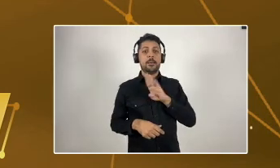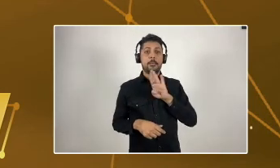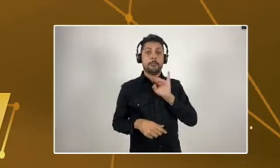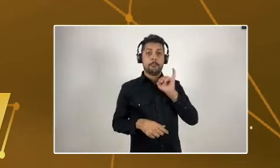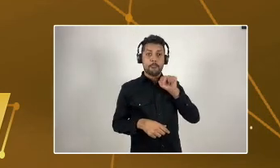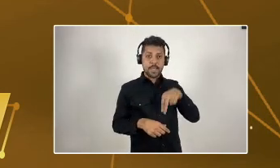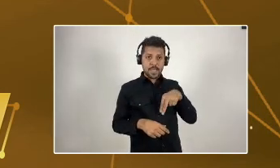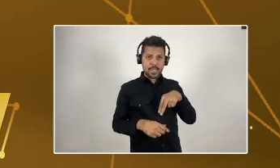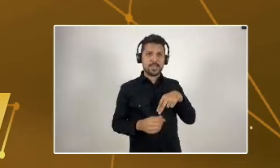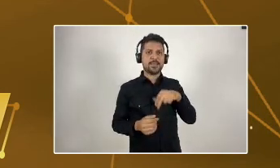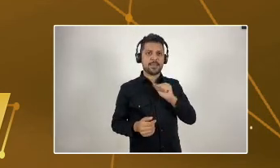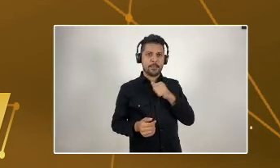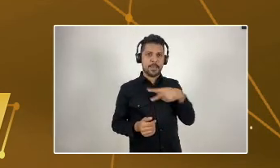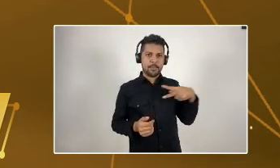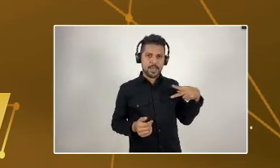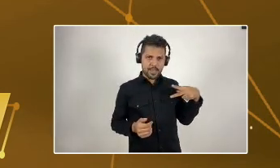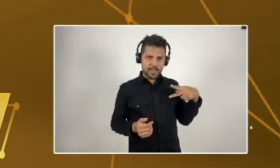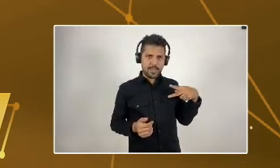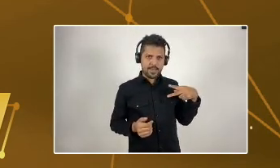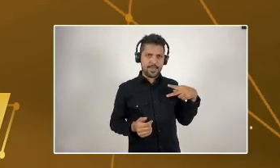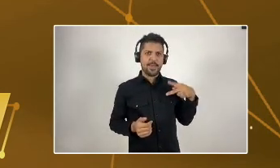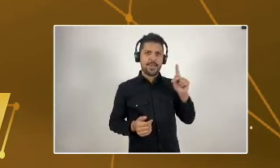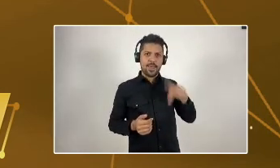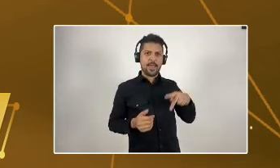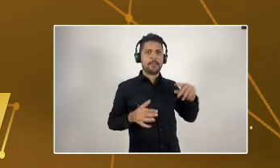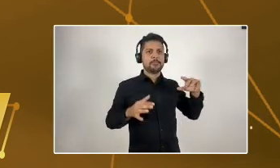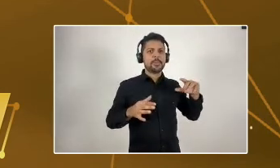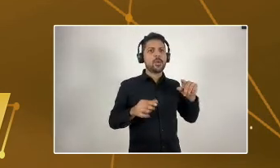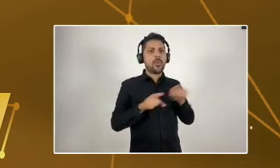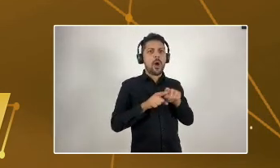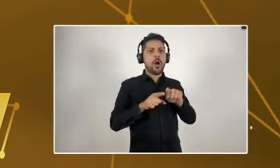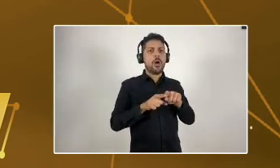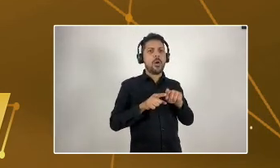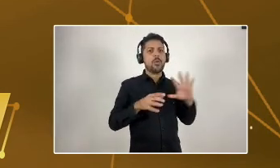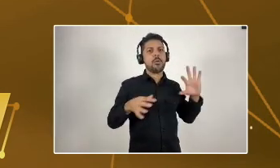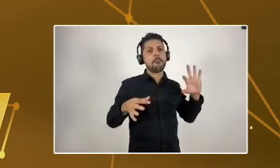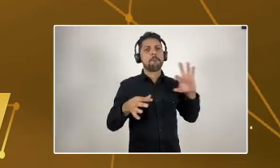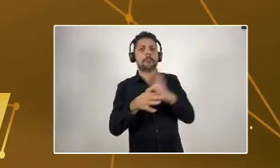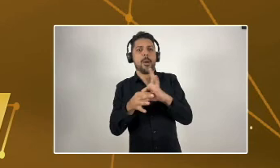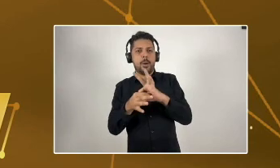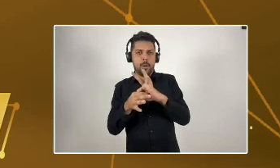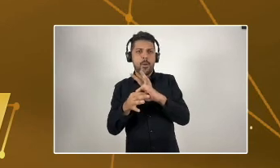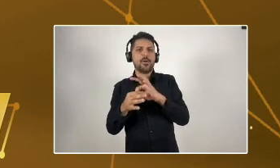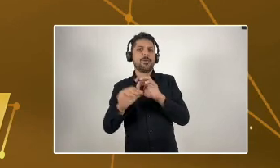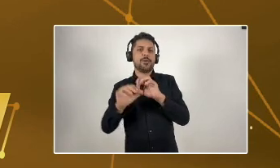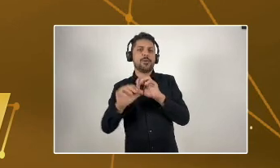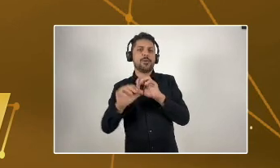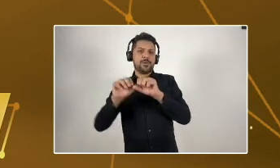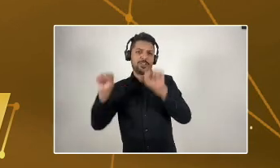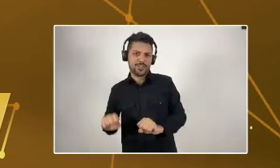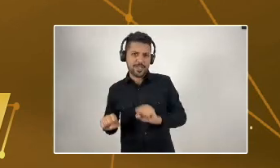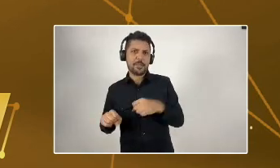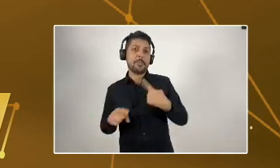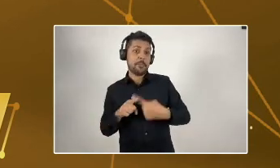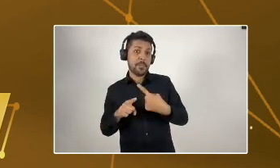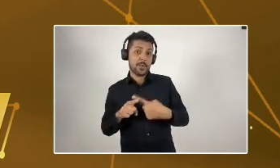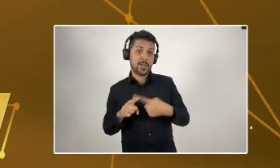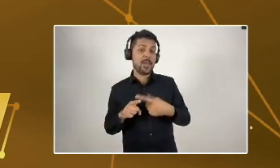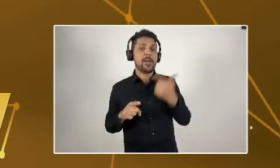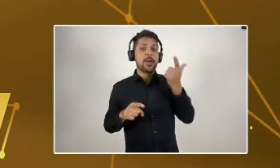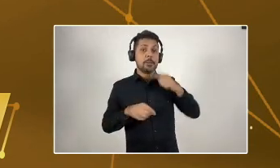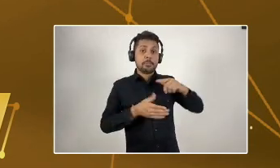essa informação que está nos nossos sistemas de informação geográfica e conseguir quantificar naturalmente todos